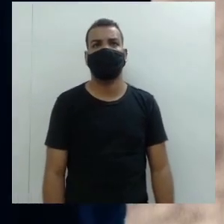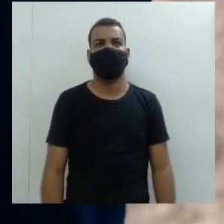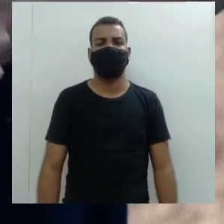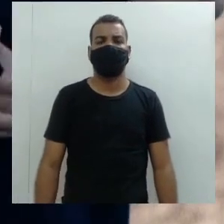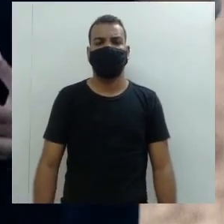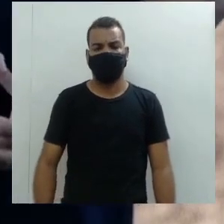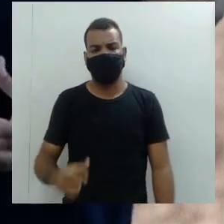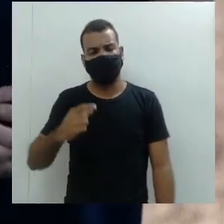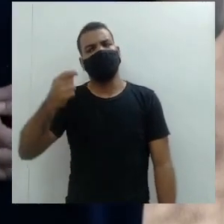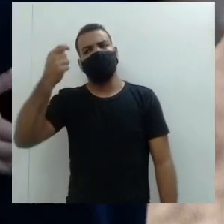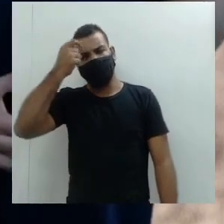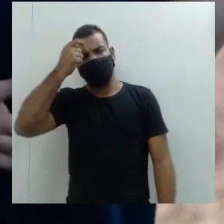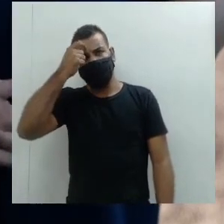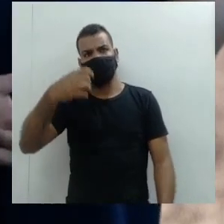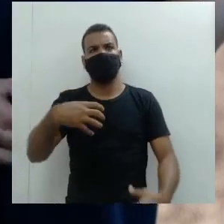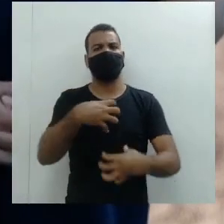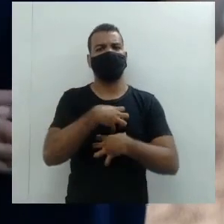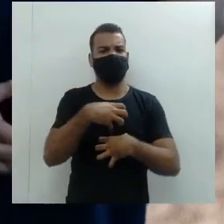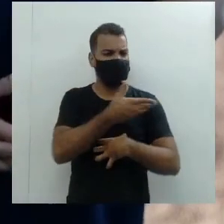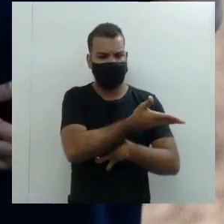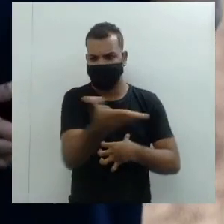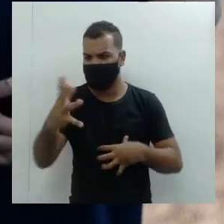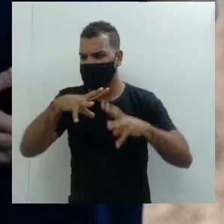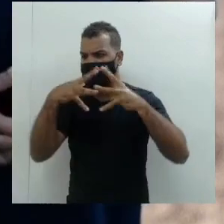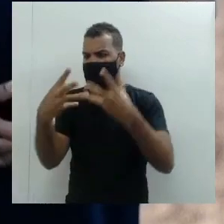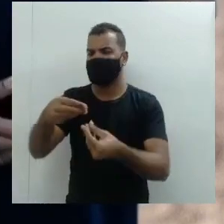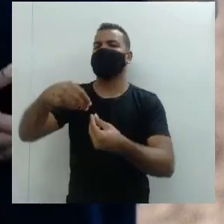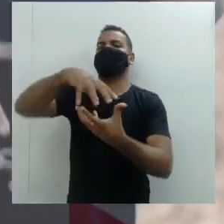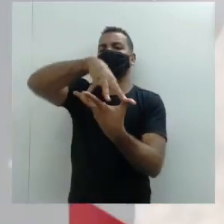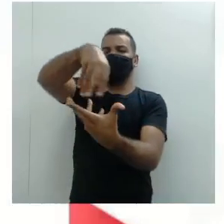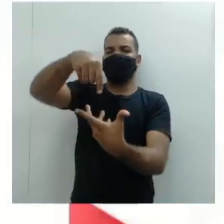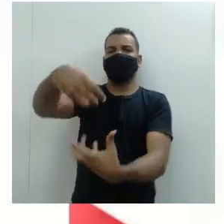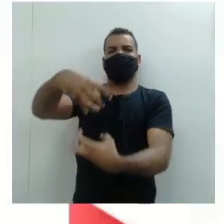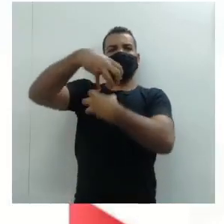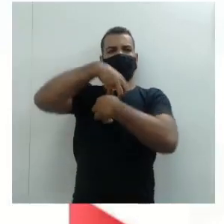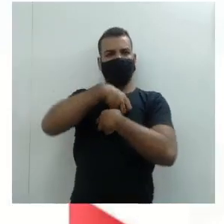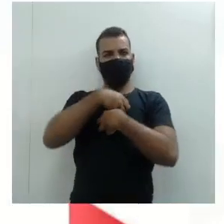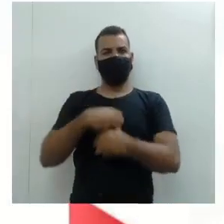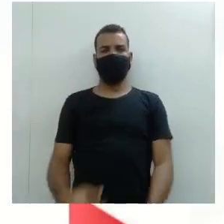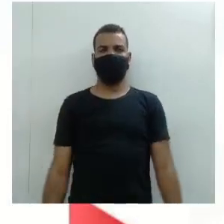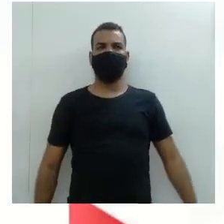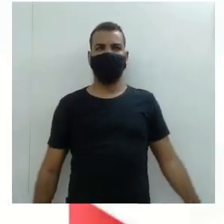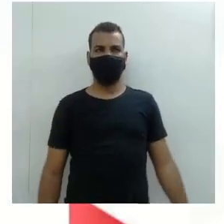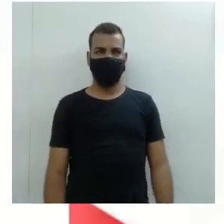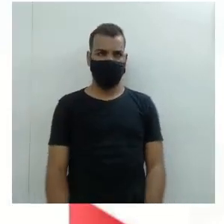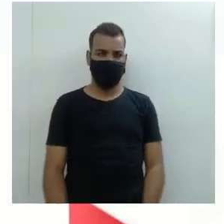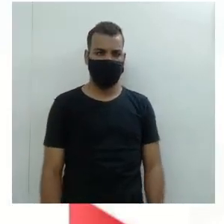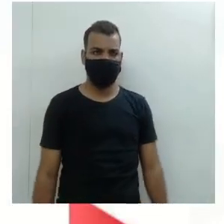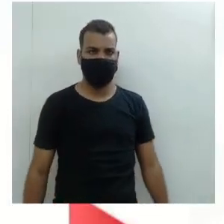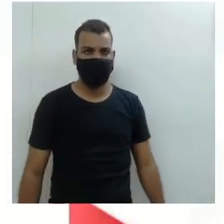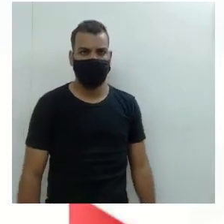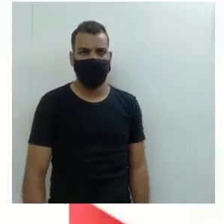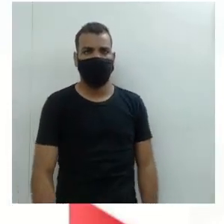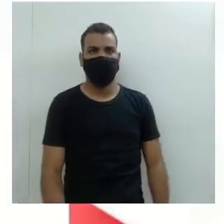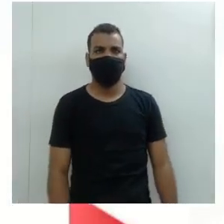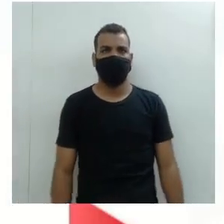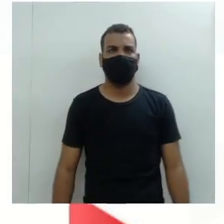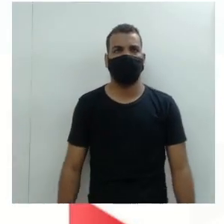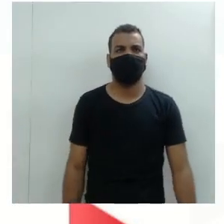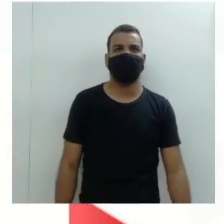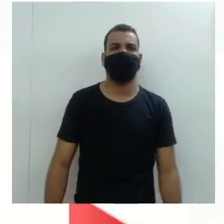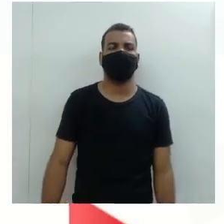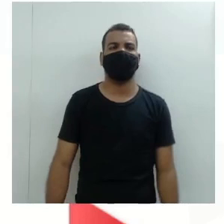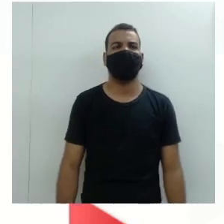crítico e um sentimento do mundo. Sentimento do mundo. Exatamente. Na tela. Nós comentamos aí que foi a questão da atuação na Conferência